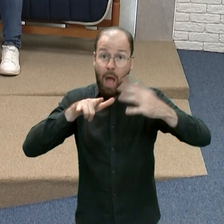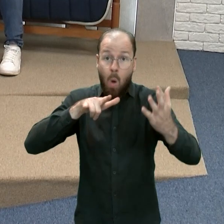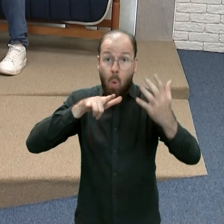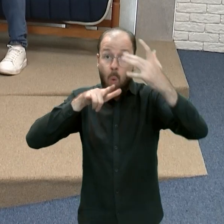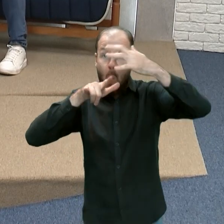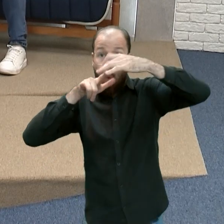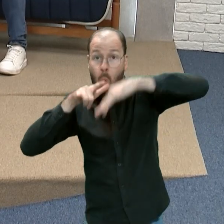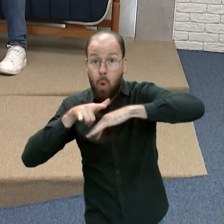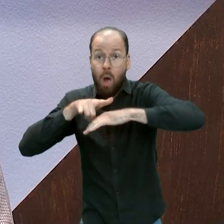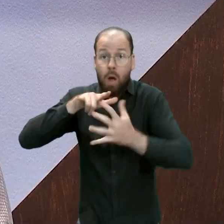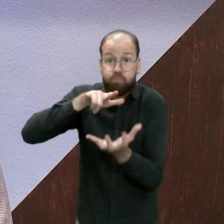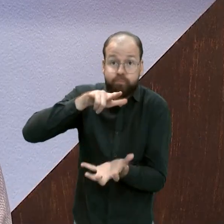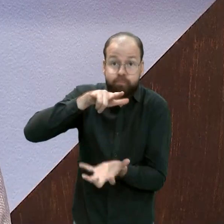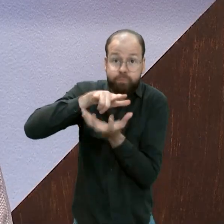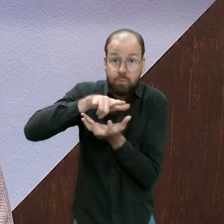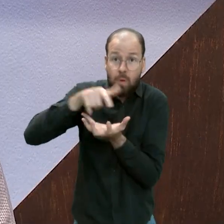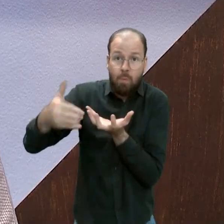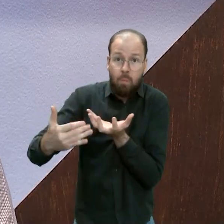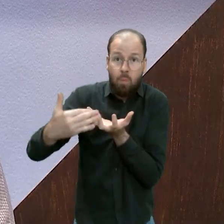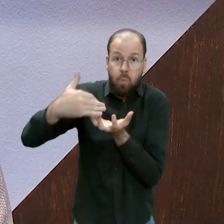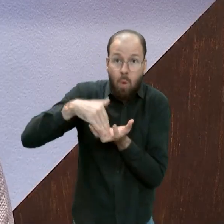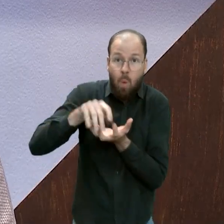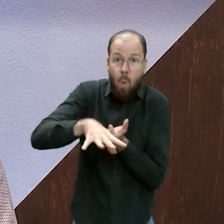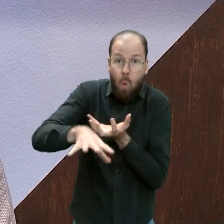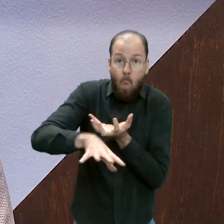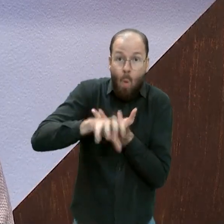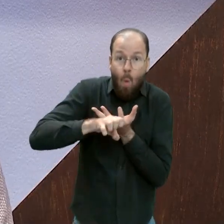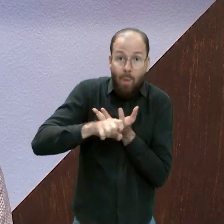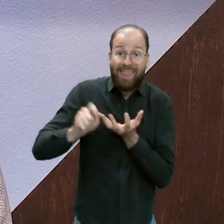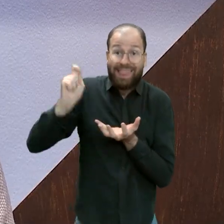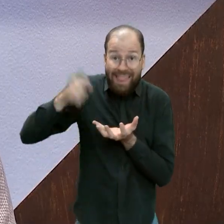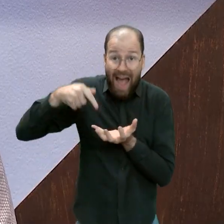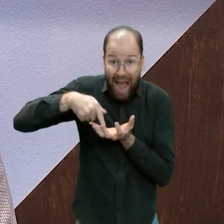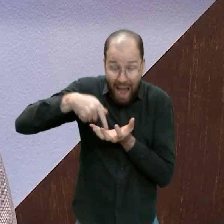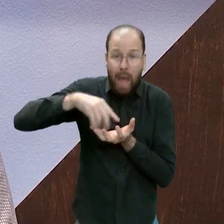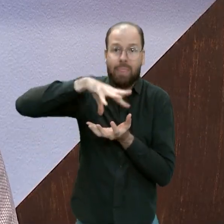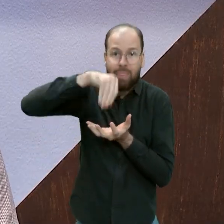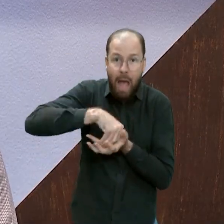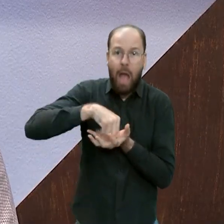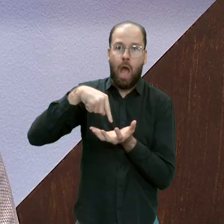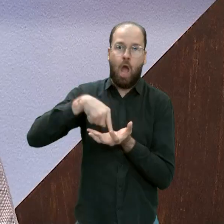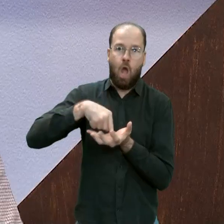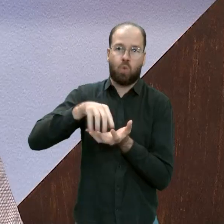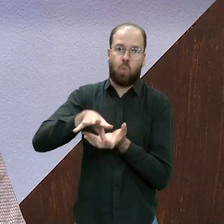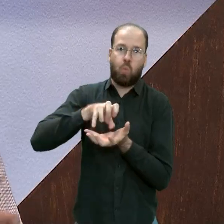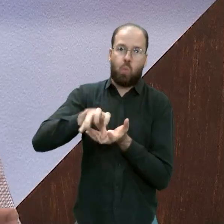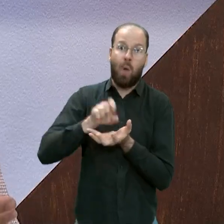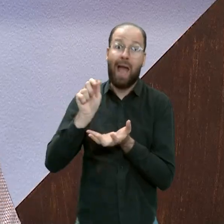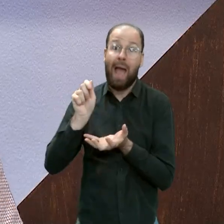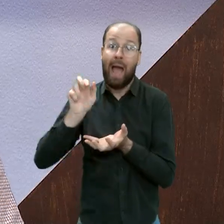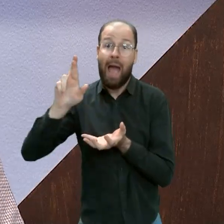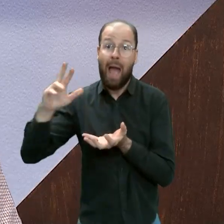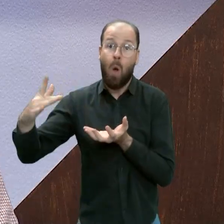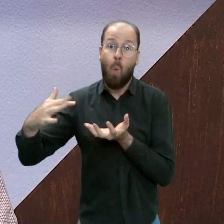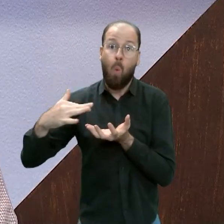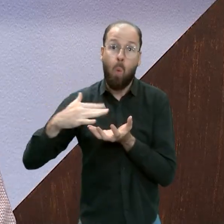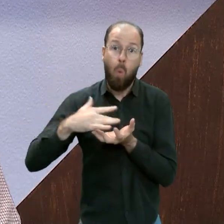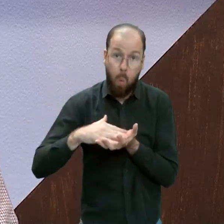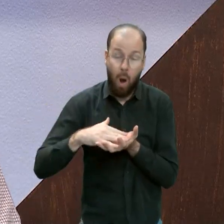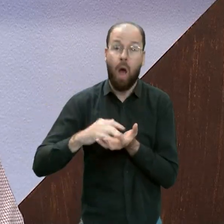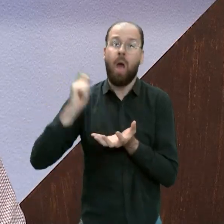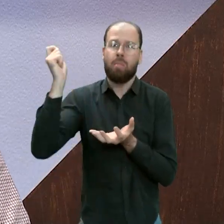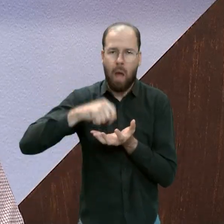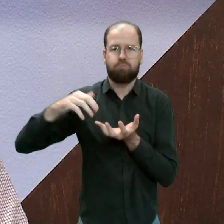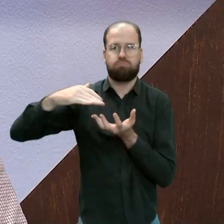de modo que condensasse um fluxo para fazer com que maior quantidade do material particulado